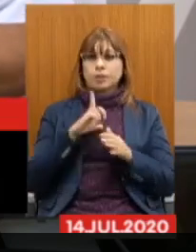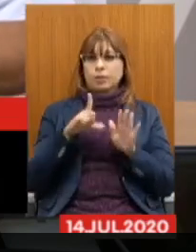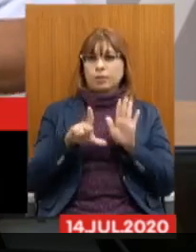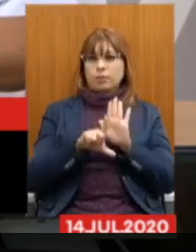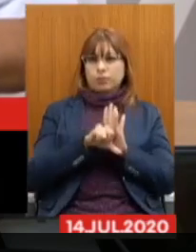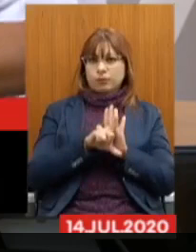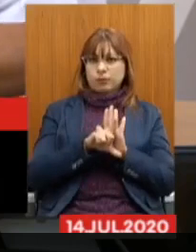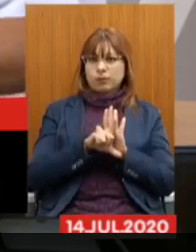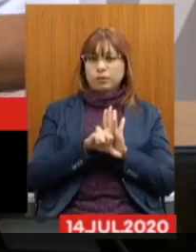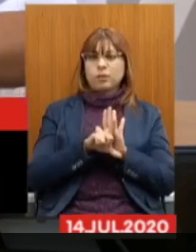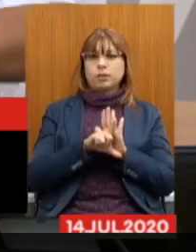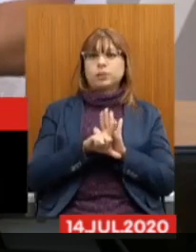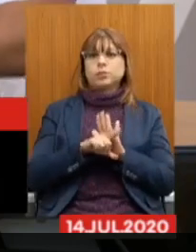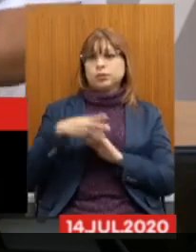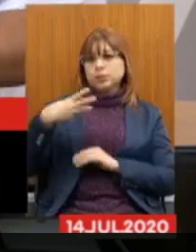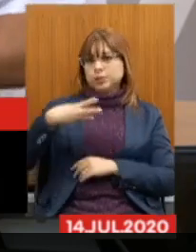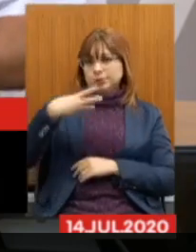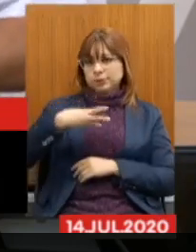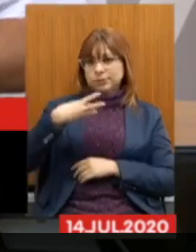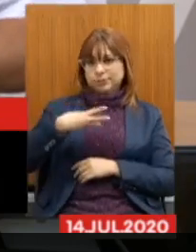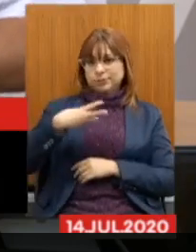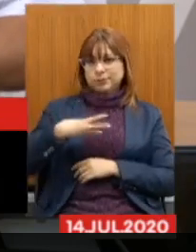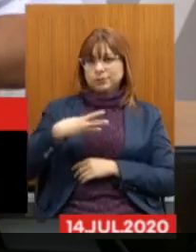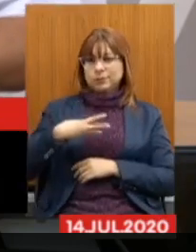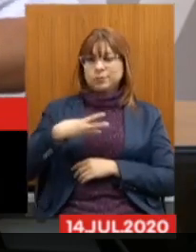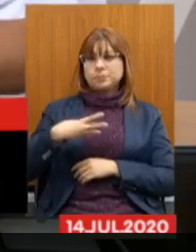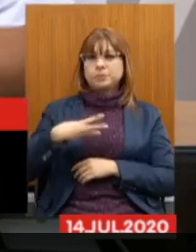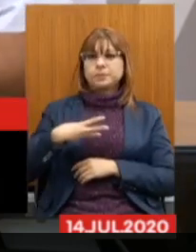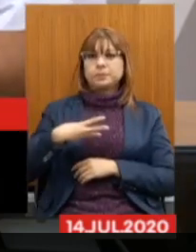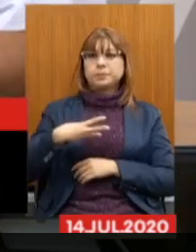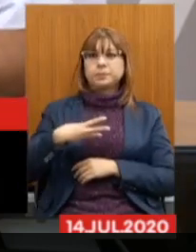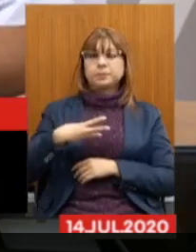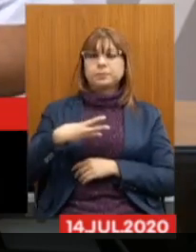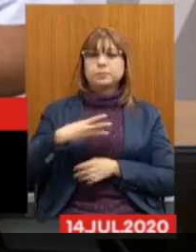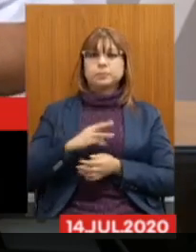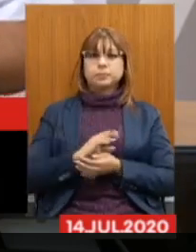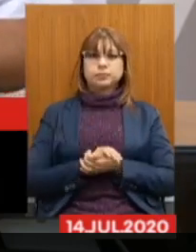né, da terceirização, quando veio